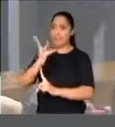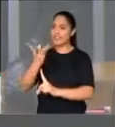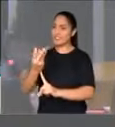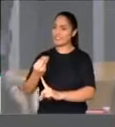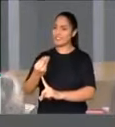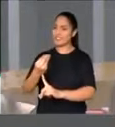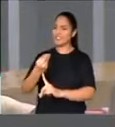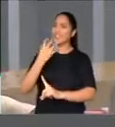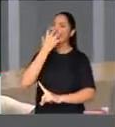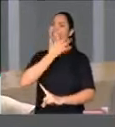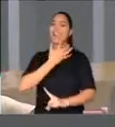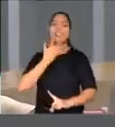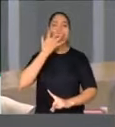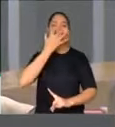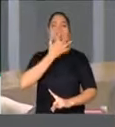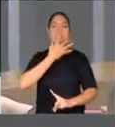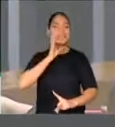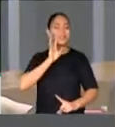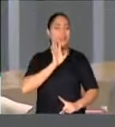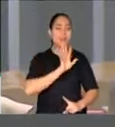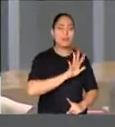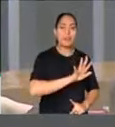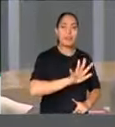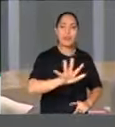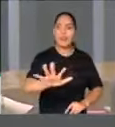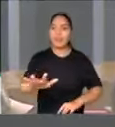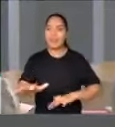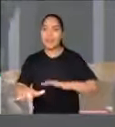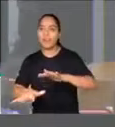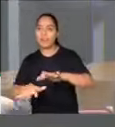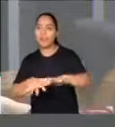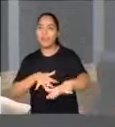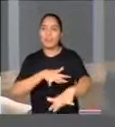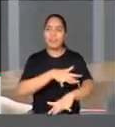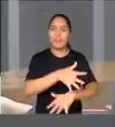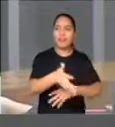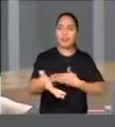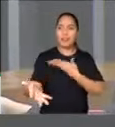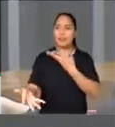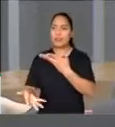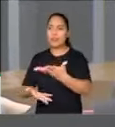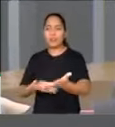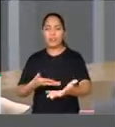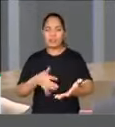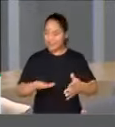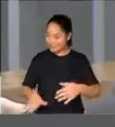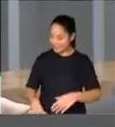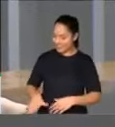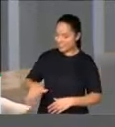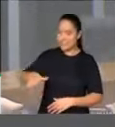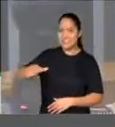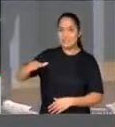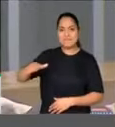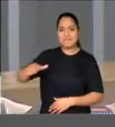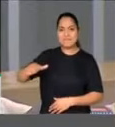horizontes infinitos. Eu nunca fiquei presa a nada. Desde criança, nunca me